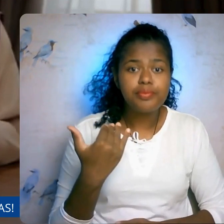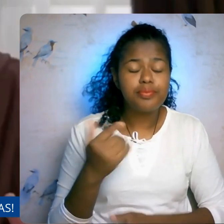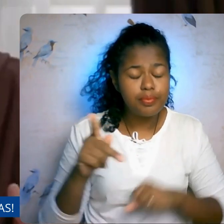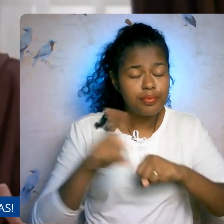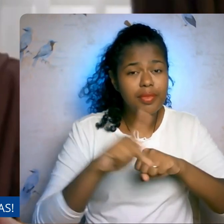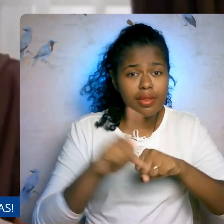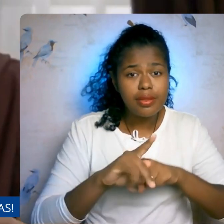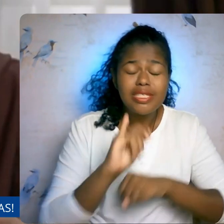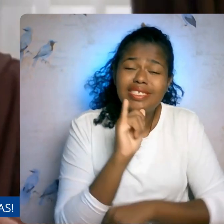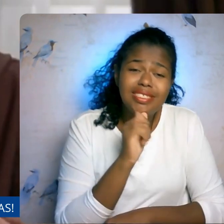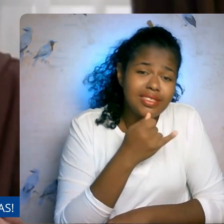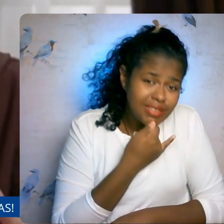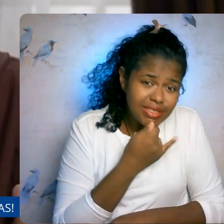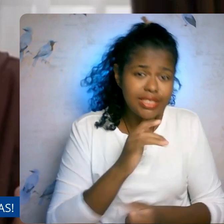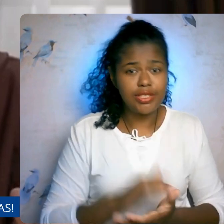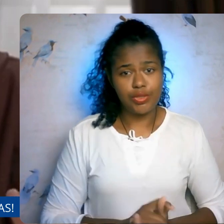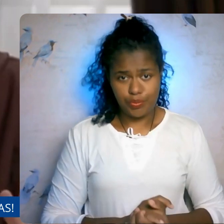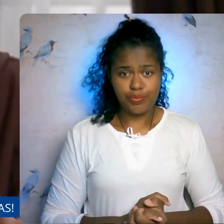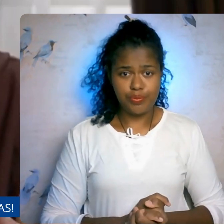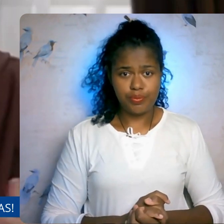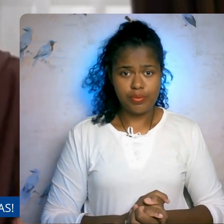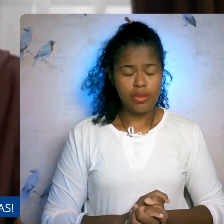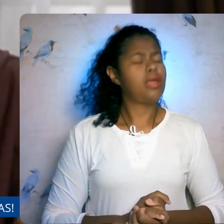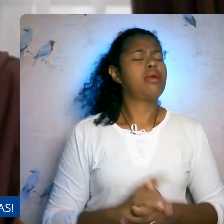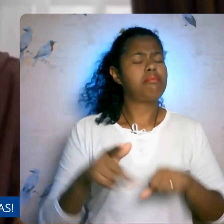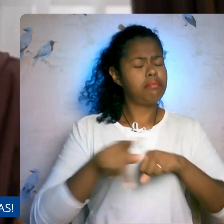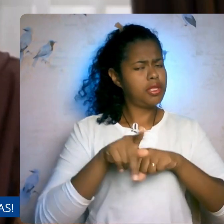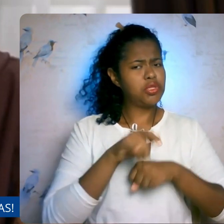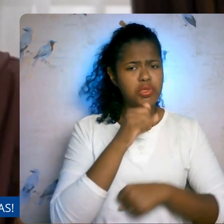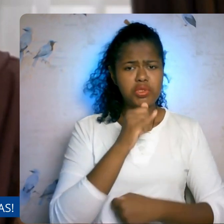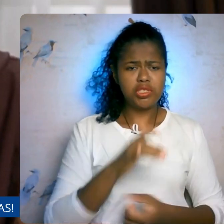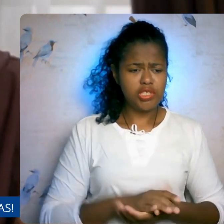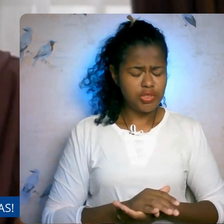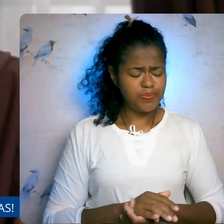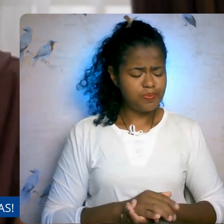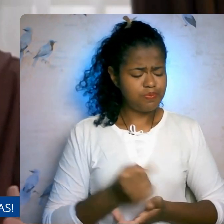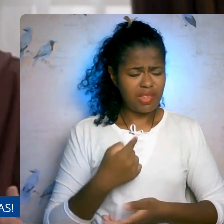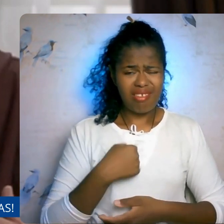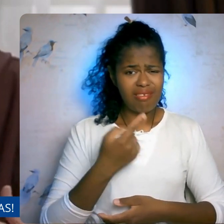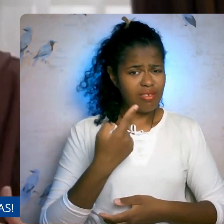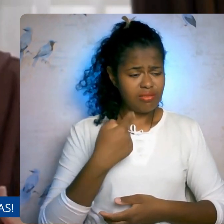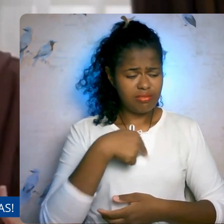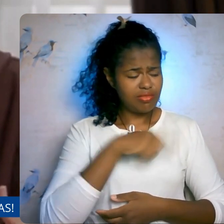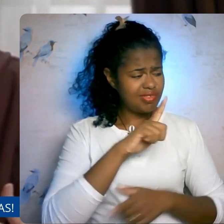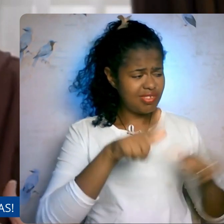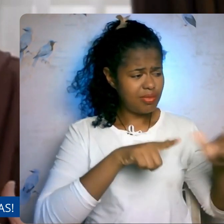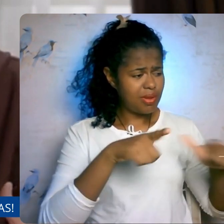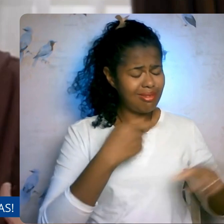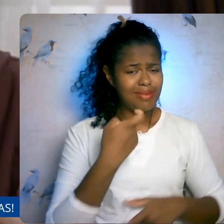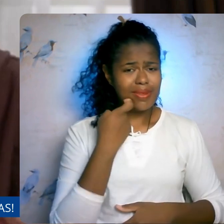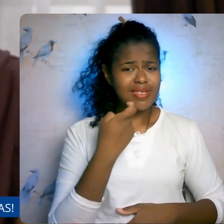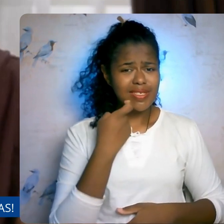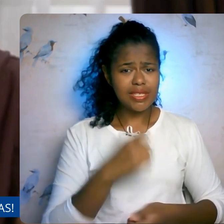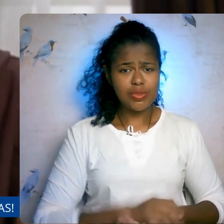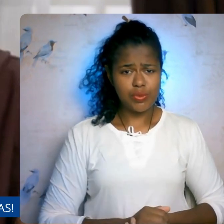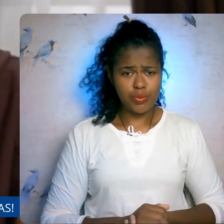desiludido. E é uma época onde Pedro disse assim: vou pescar. É como se Pedro dissesse assim: eu vou voltar à